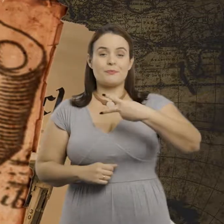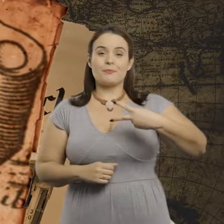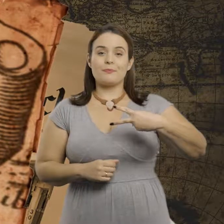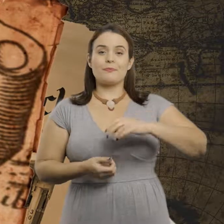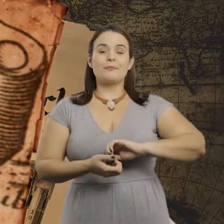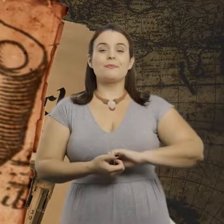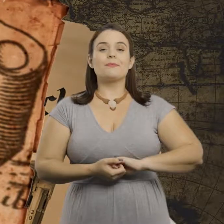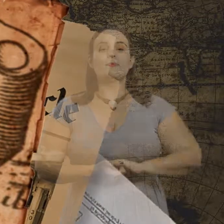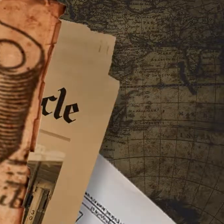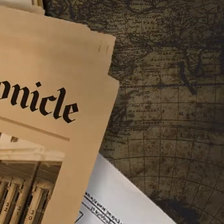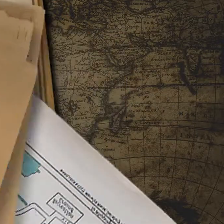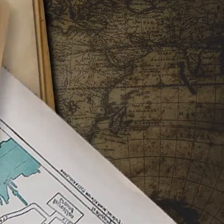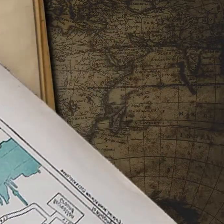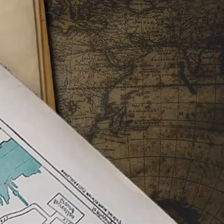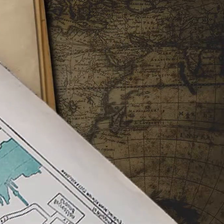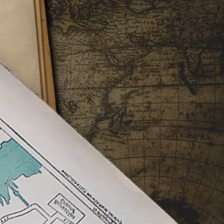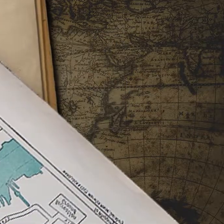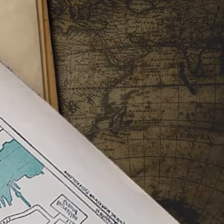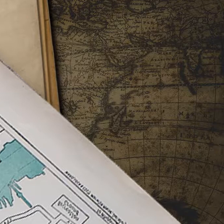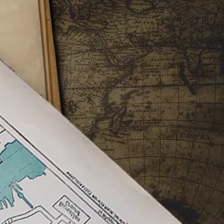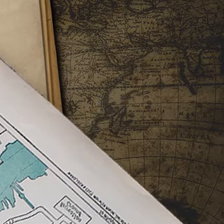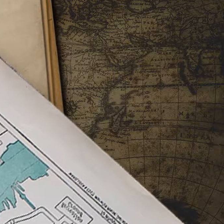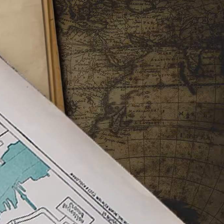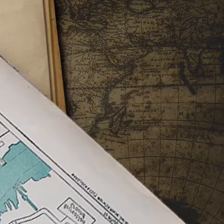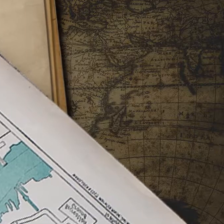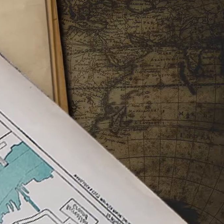Capítulo 22.